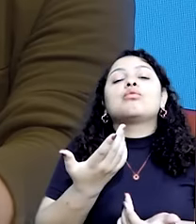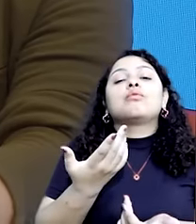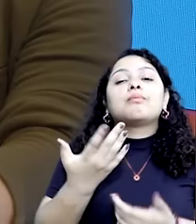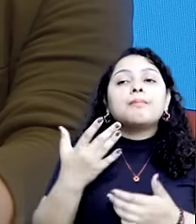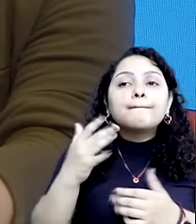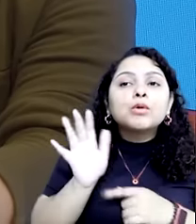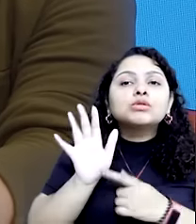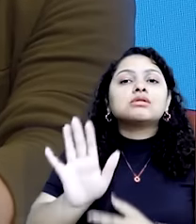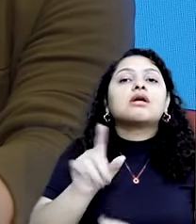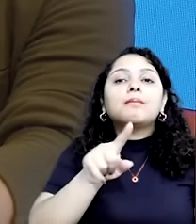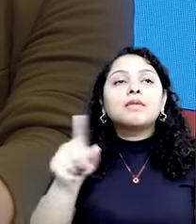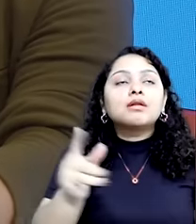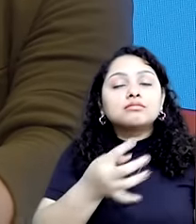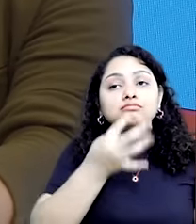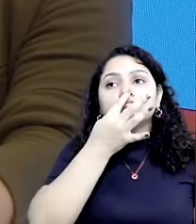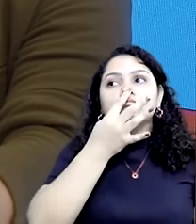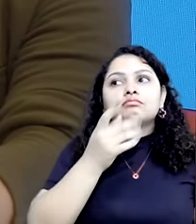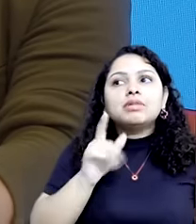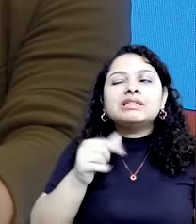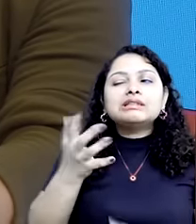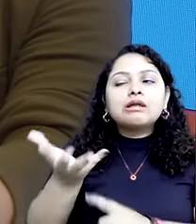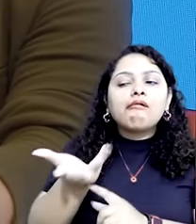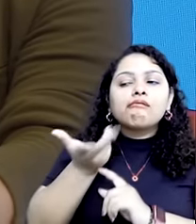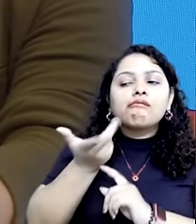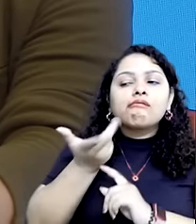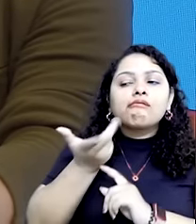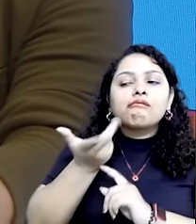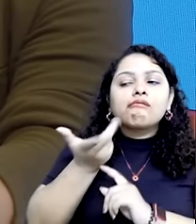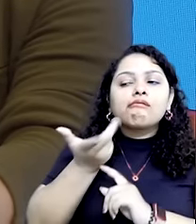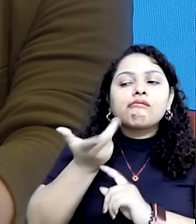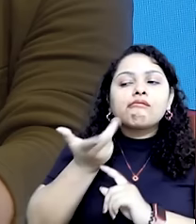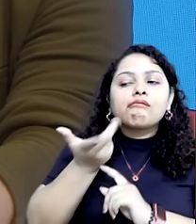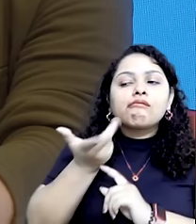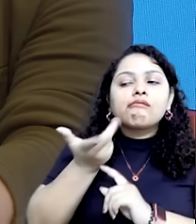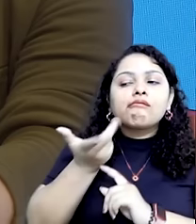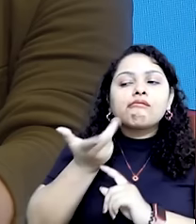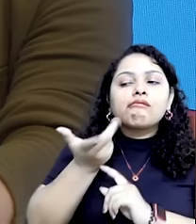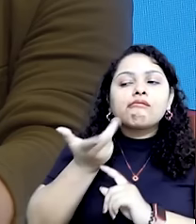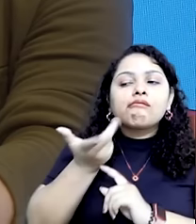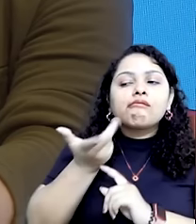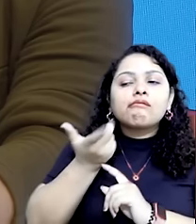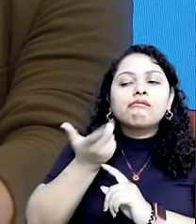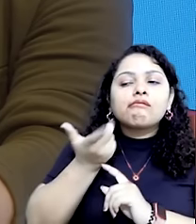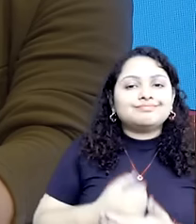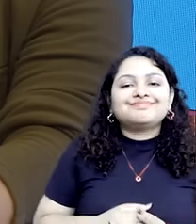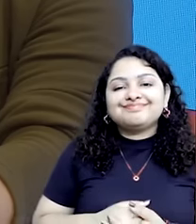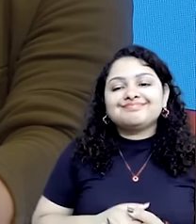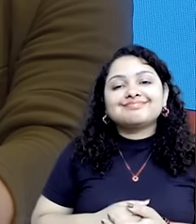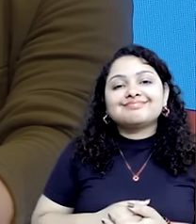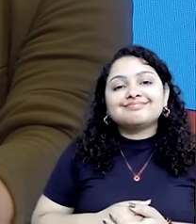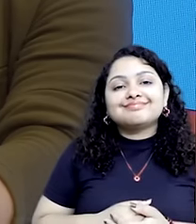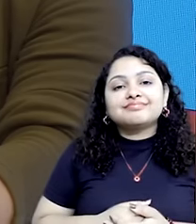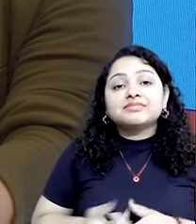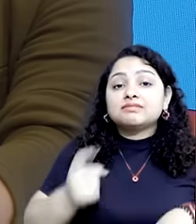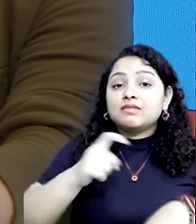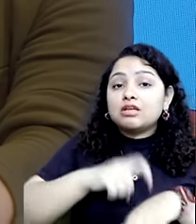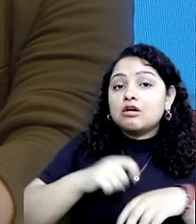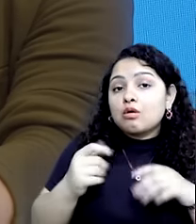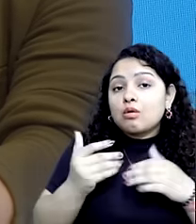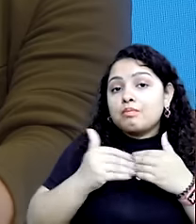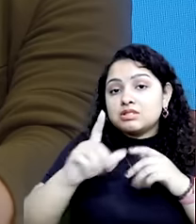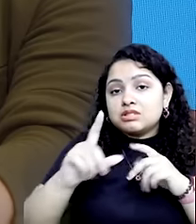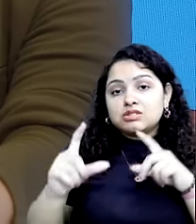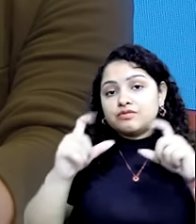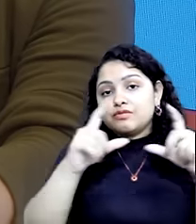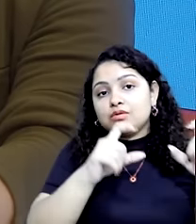inspirar criar o desejo da pessoa de ter aquele produto ou de ter aquela questão E aí a hora que a gente entra com as fotos mas